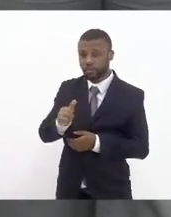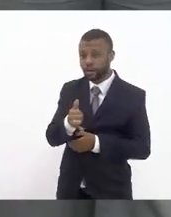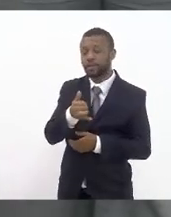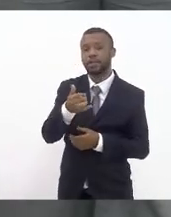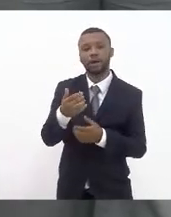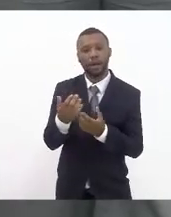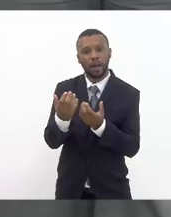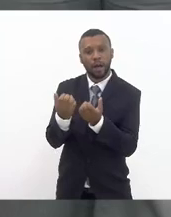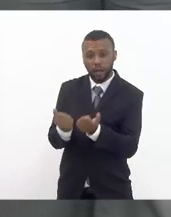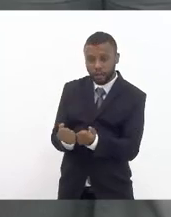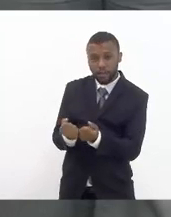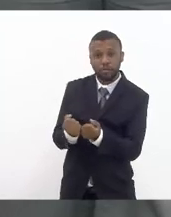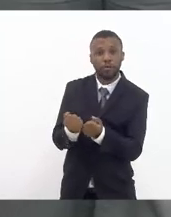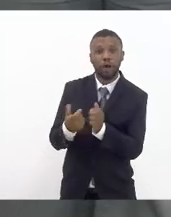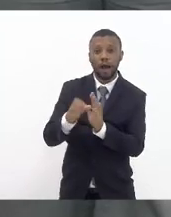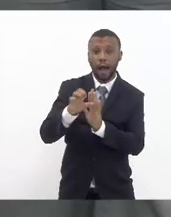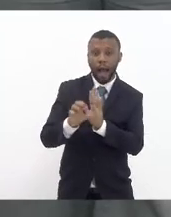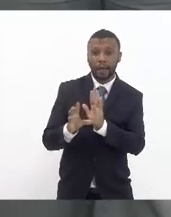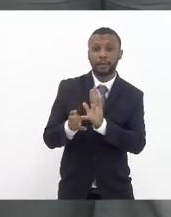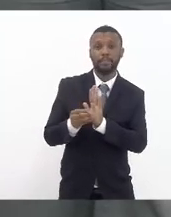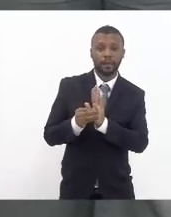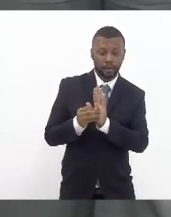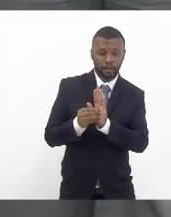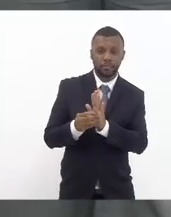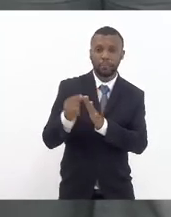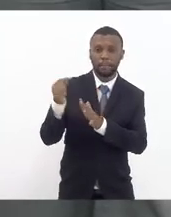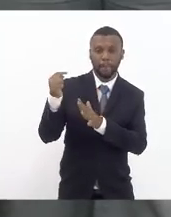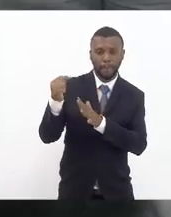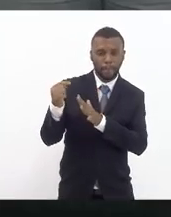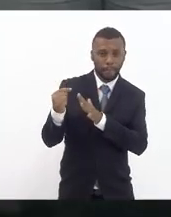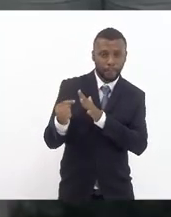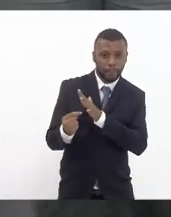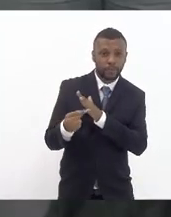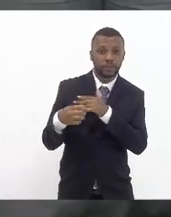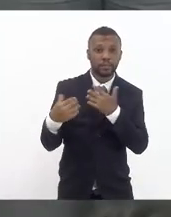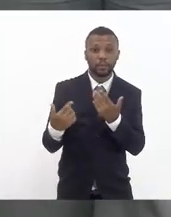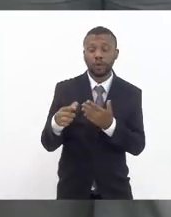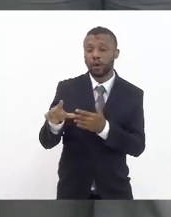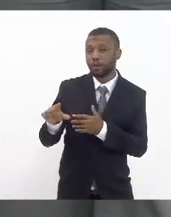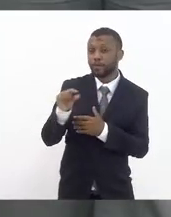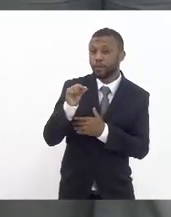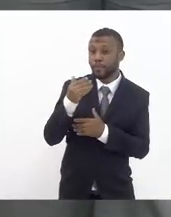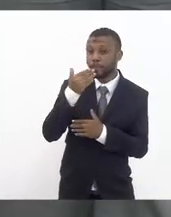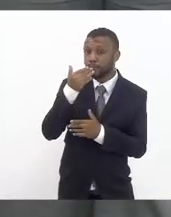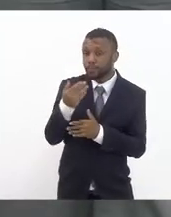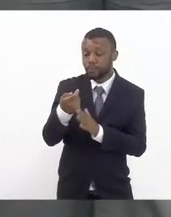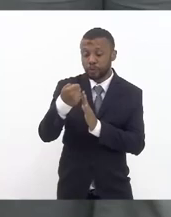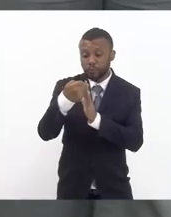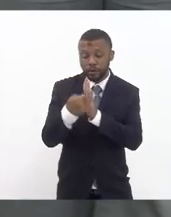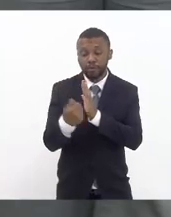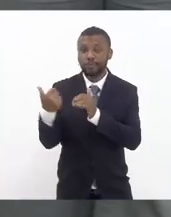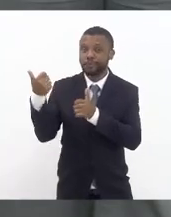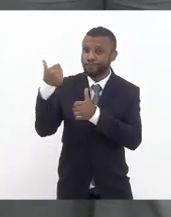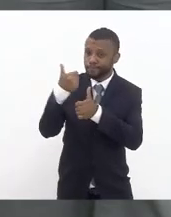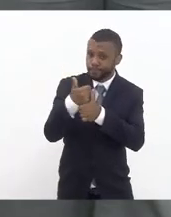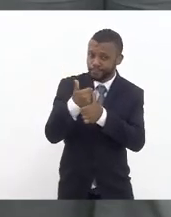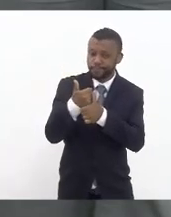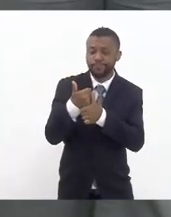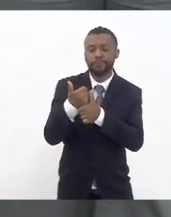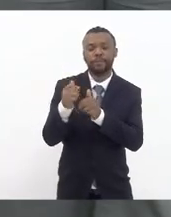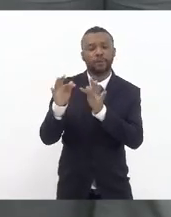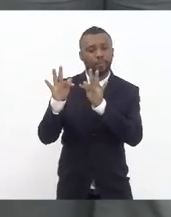acatou as emendas, entre outras, optou por substitutivo com forma final de